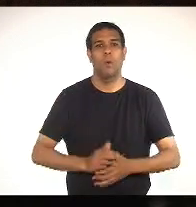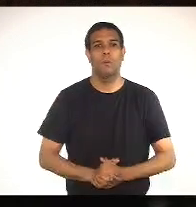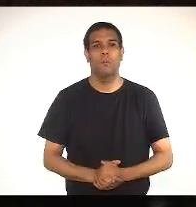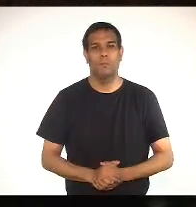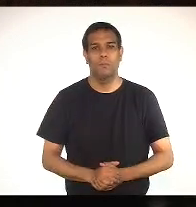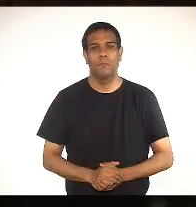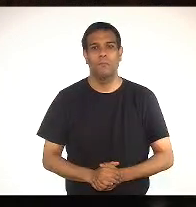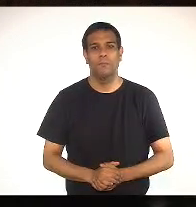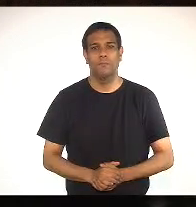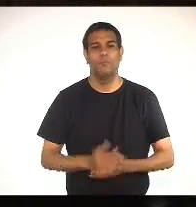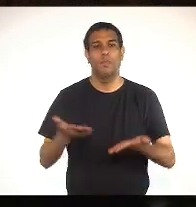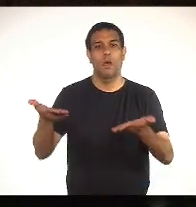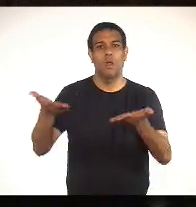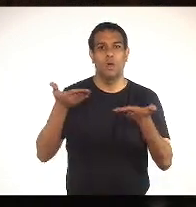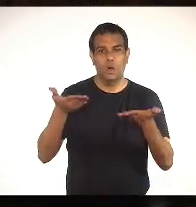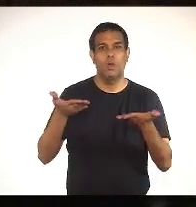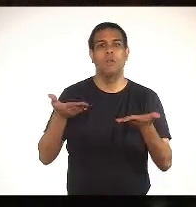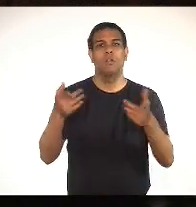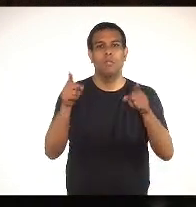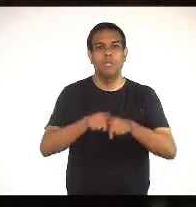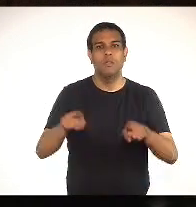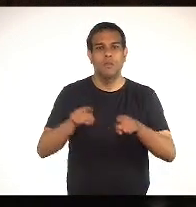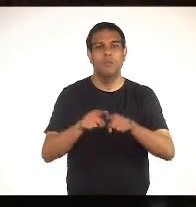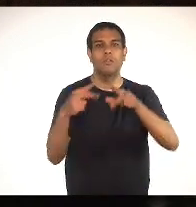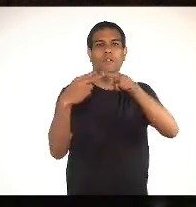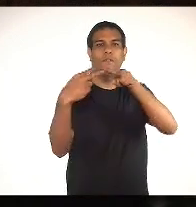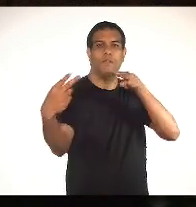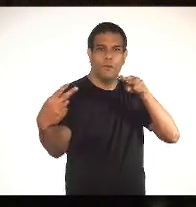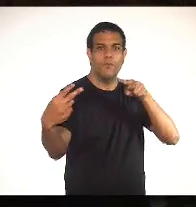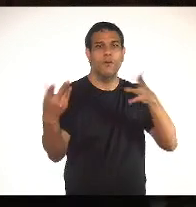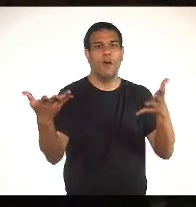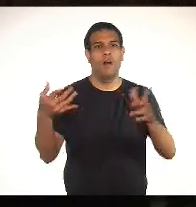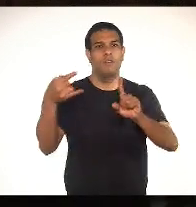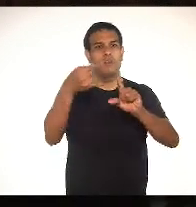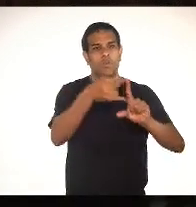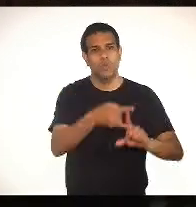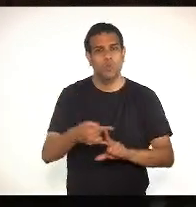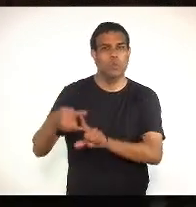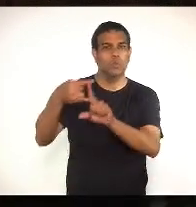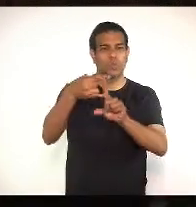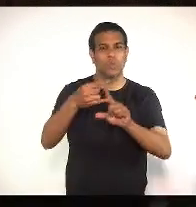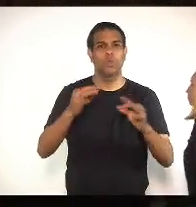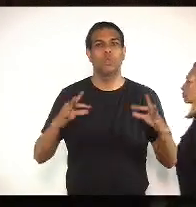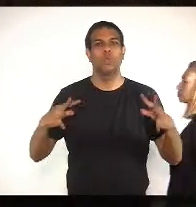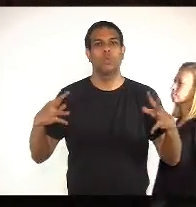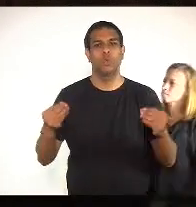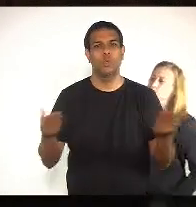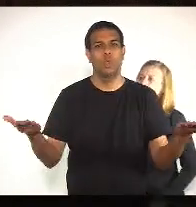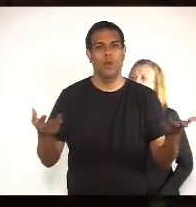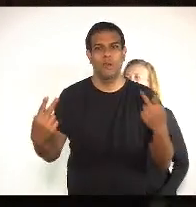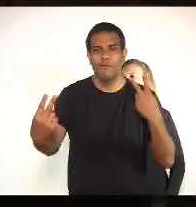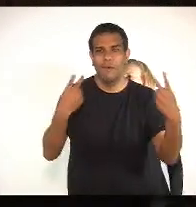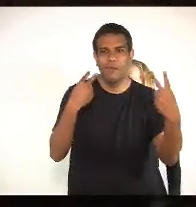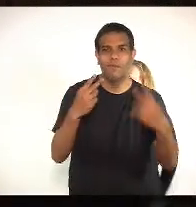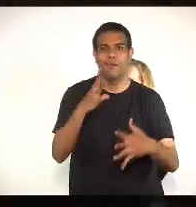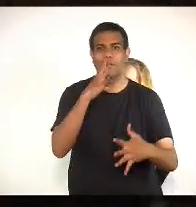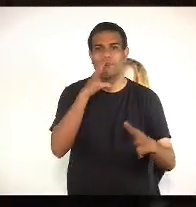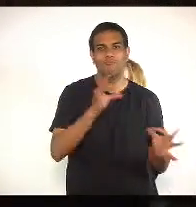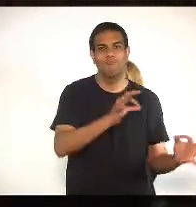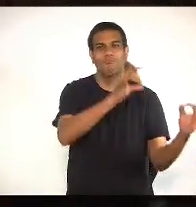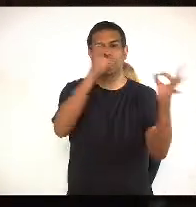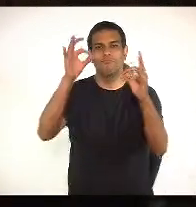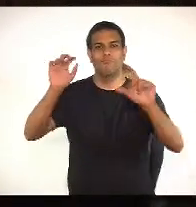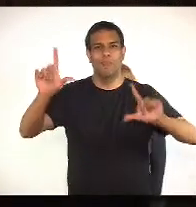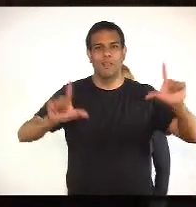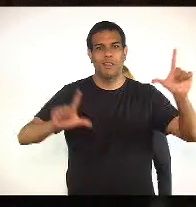aqui nos assistindo, tanto ao vivo como também pelo Zoom, e também aqueles que nos ouvem e nos